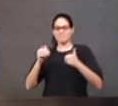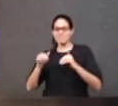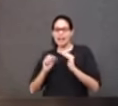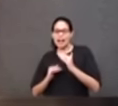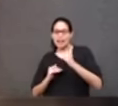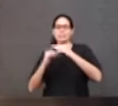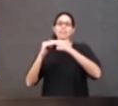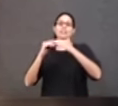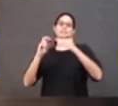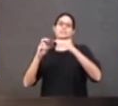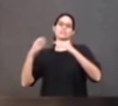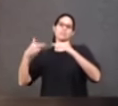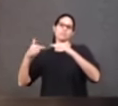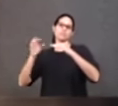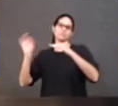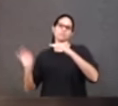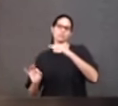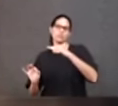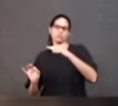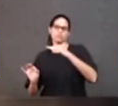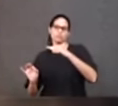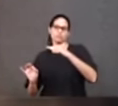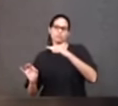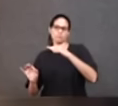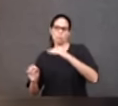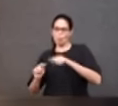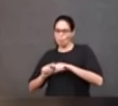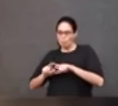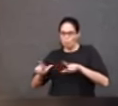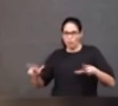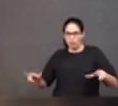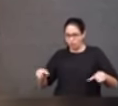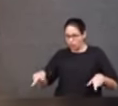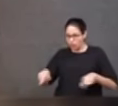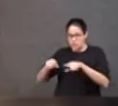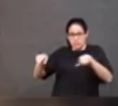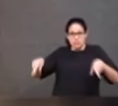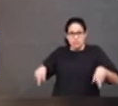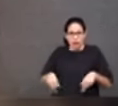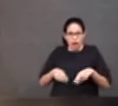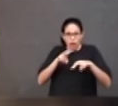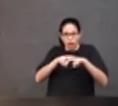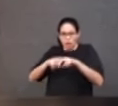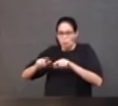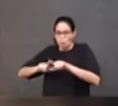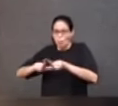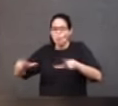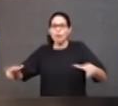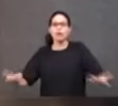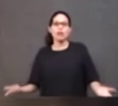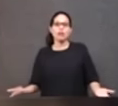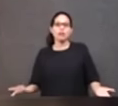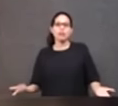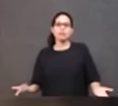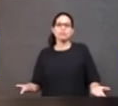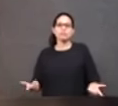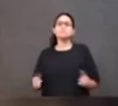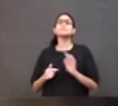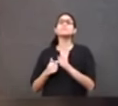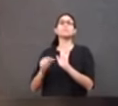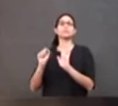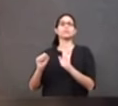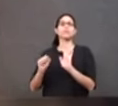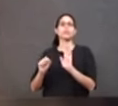52%. Banco vazio, sala de aula com cadeiras vazias, representa prejuízo